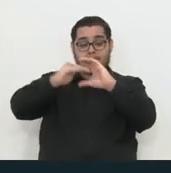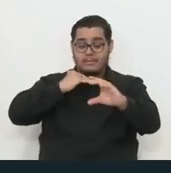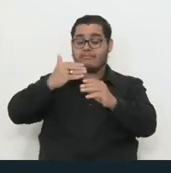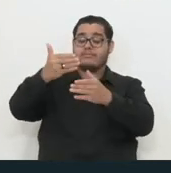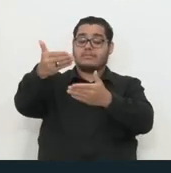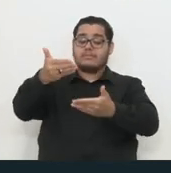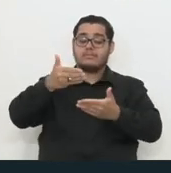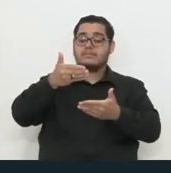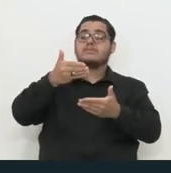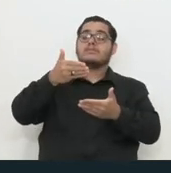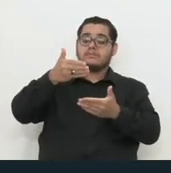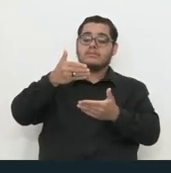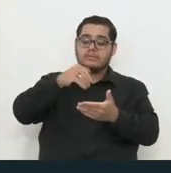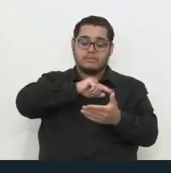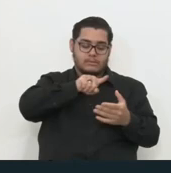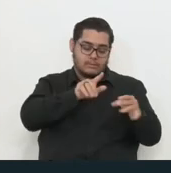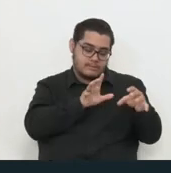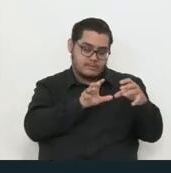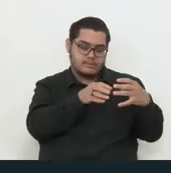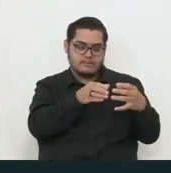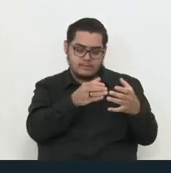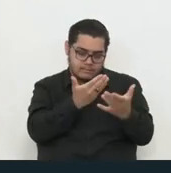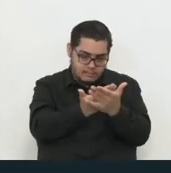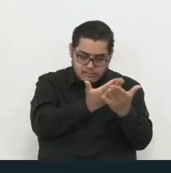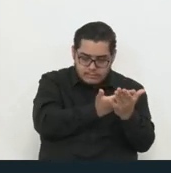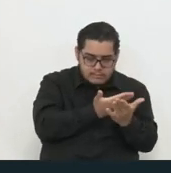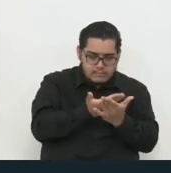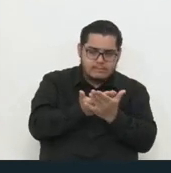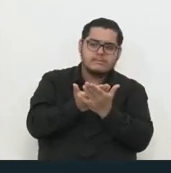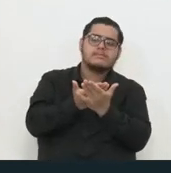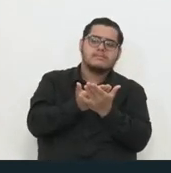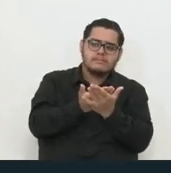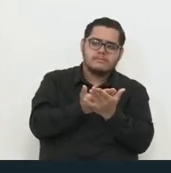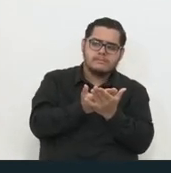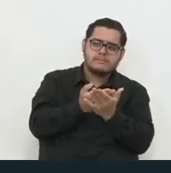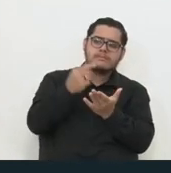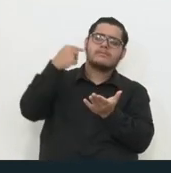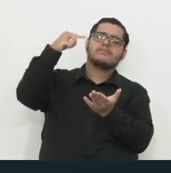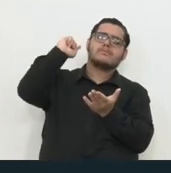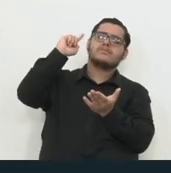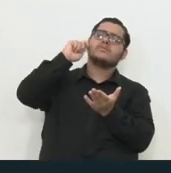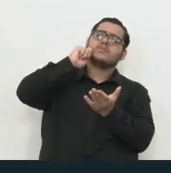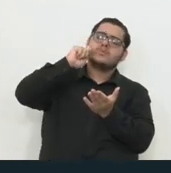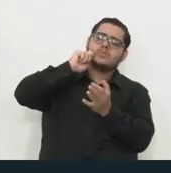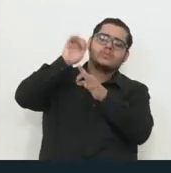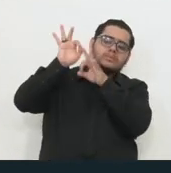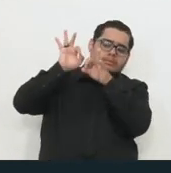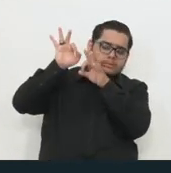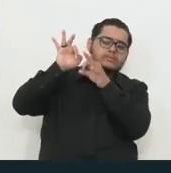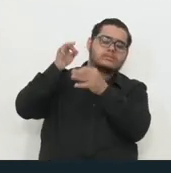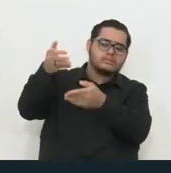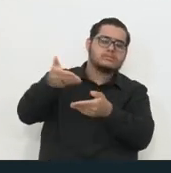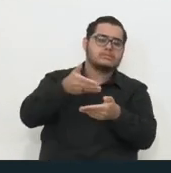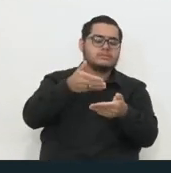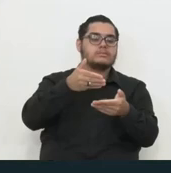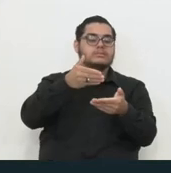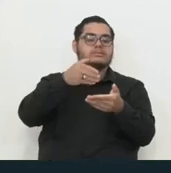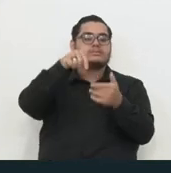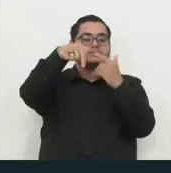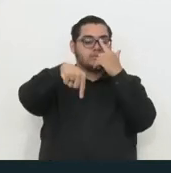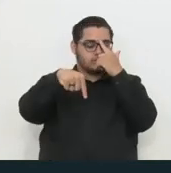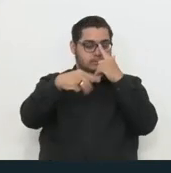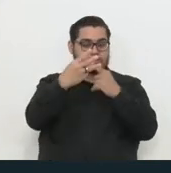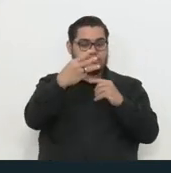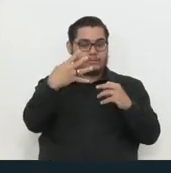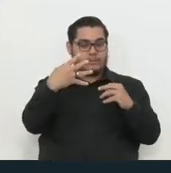possamos pautar na comissão claro que nem todas as comissões temos aqui 34 vereadores